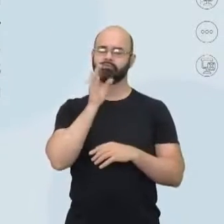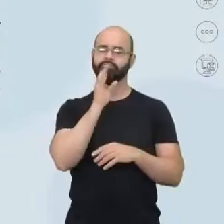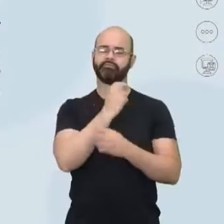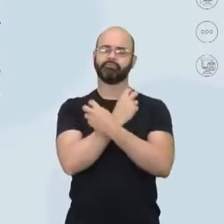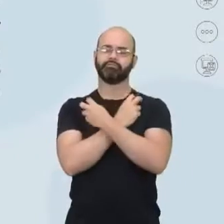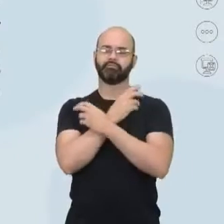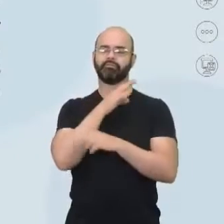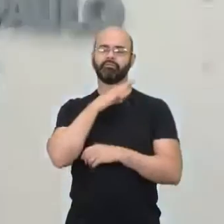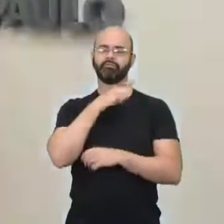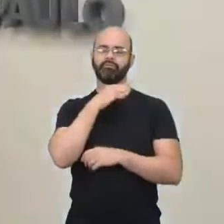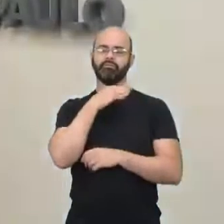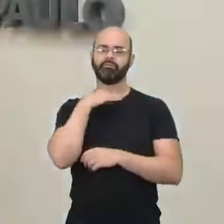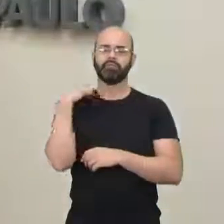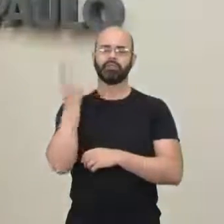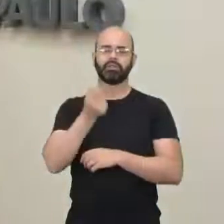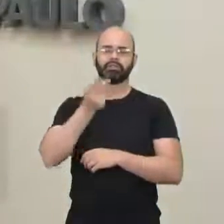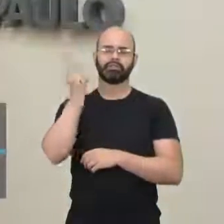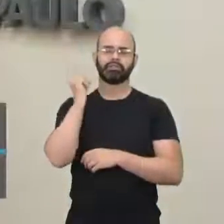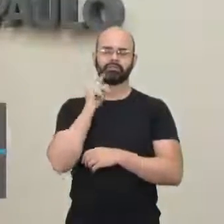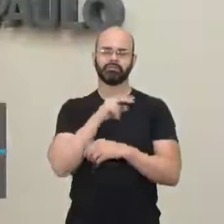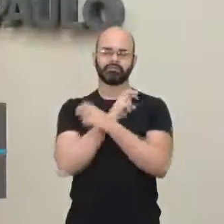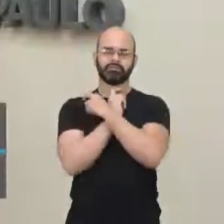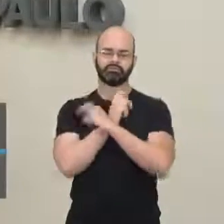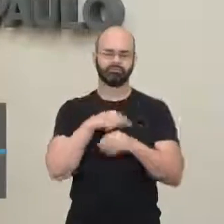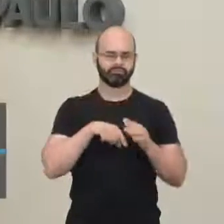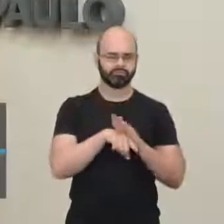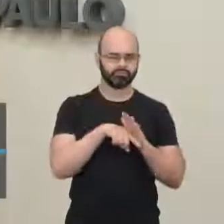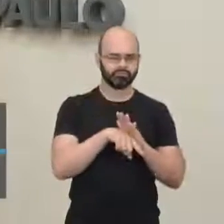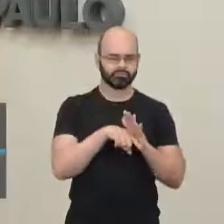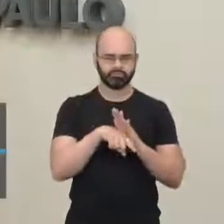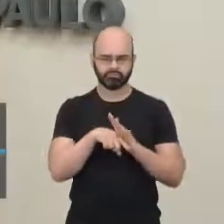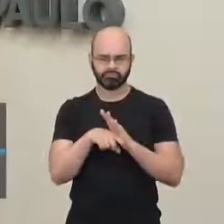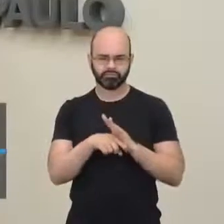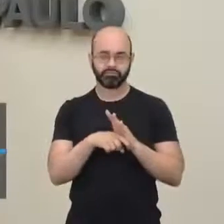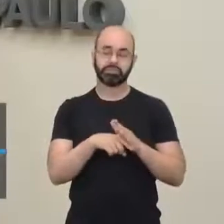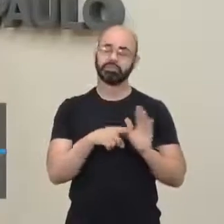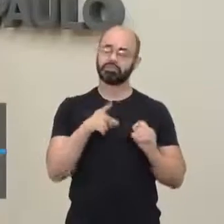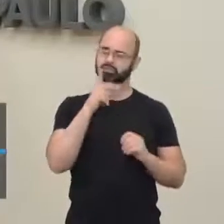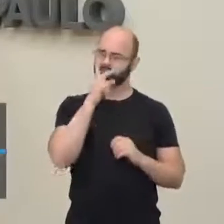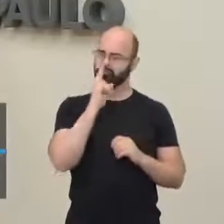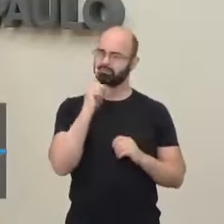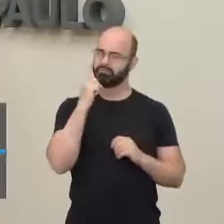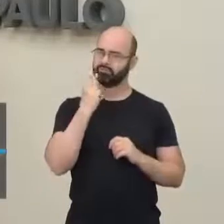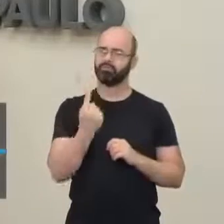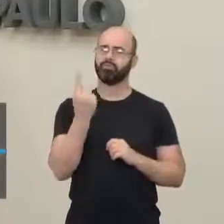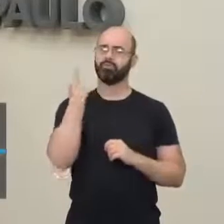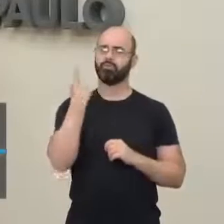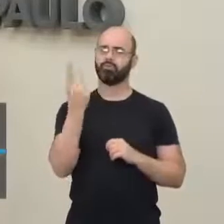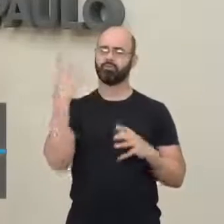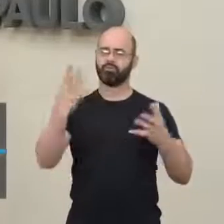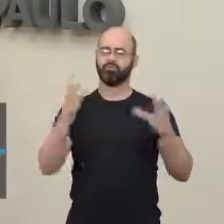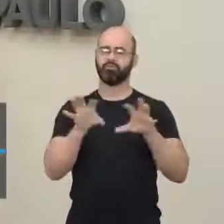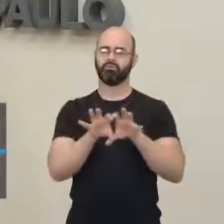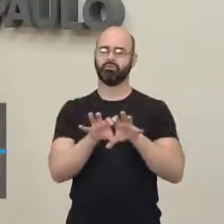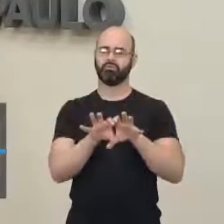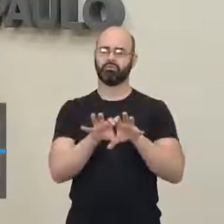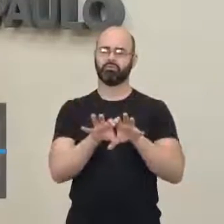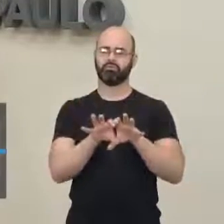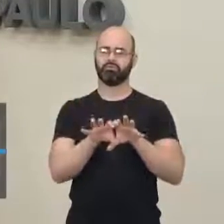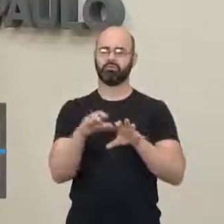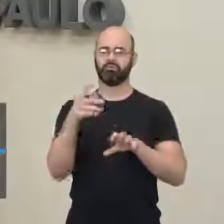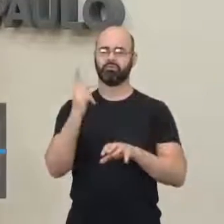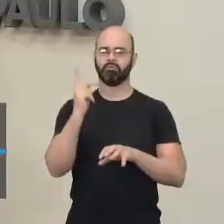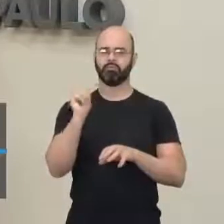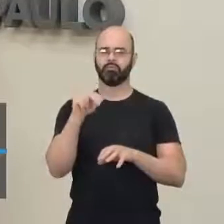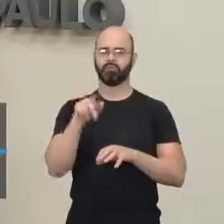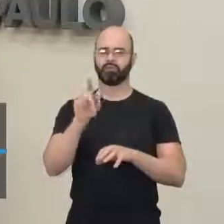acabou comprovando para ele que em algum dado momento do planeta houve somente um continente que é chamado aí de